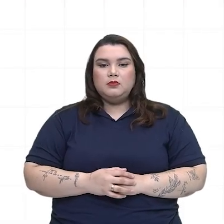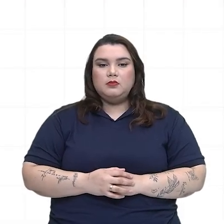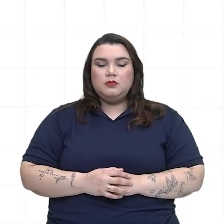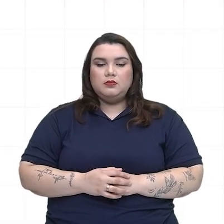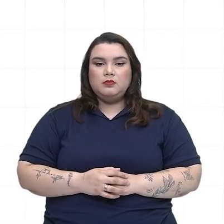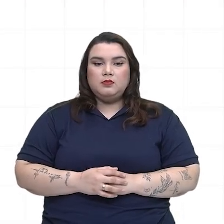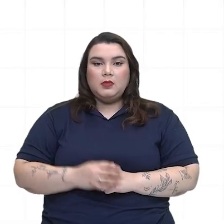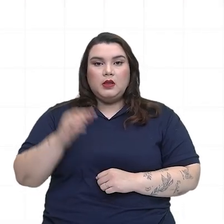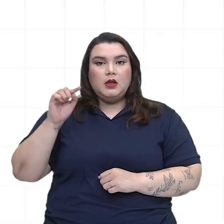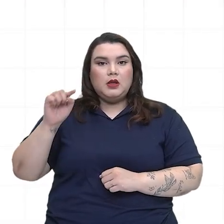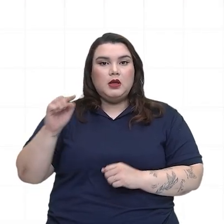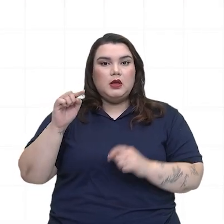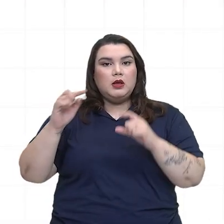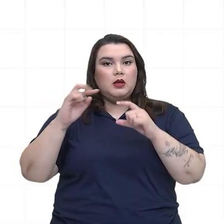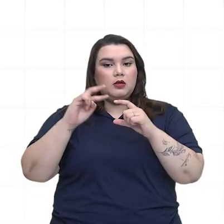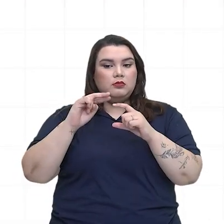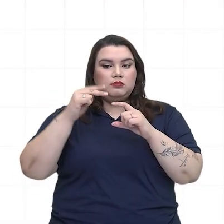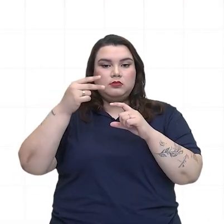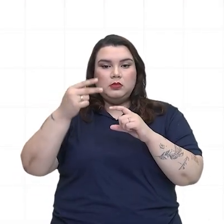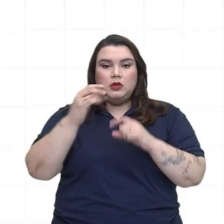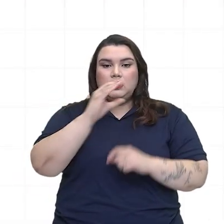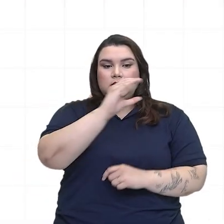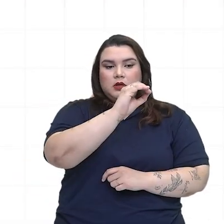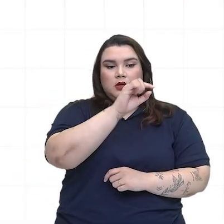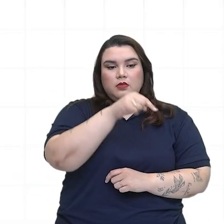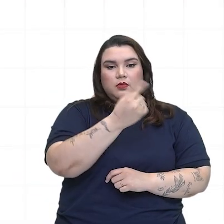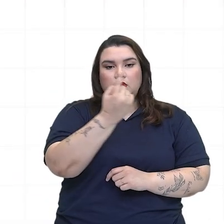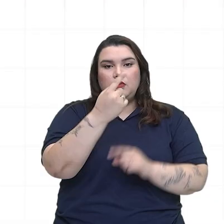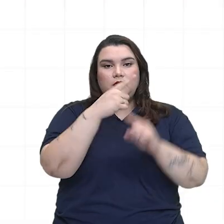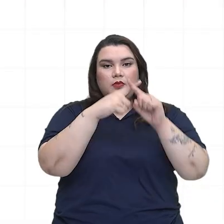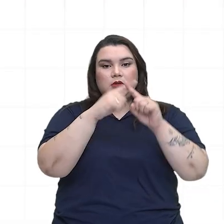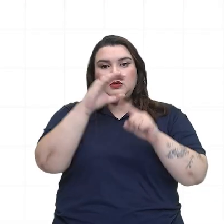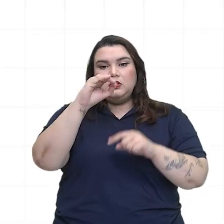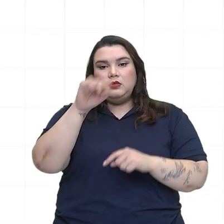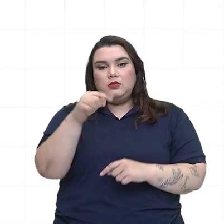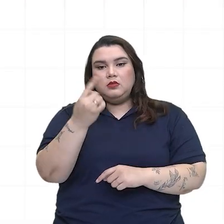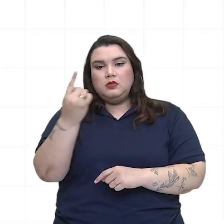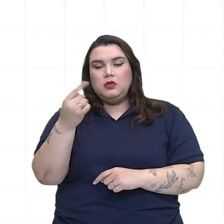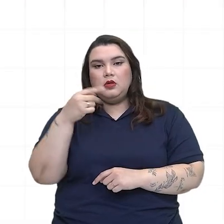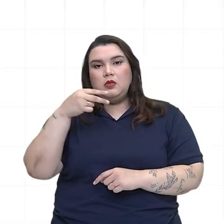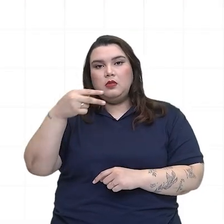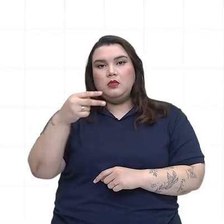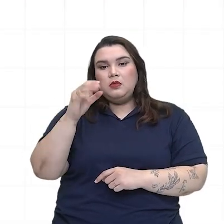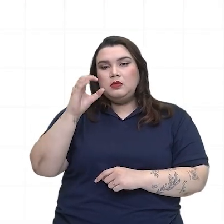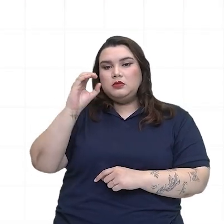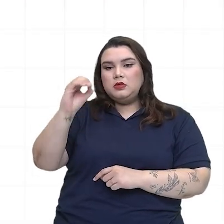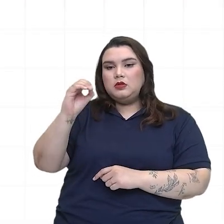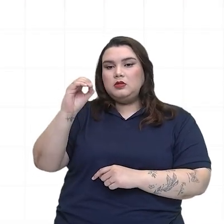dessa potência, 0,1 vezes 0,1 é igual a